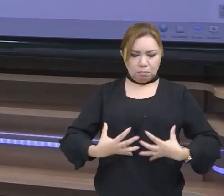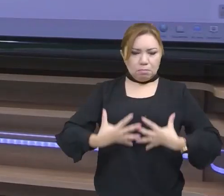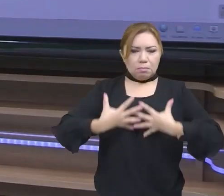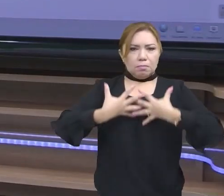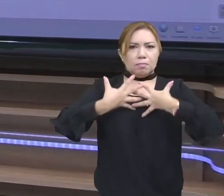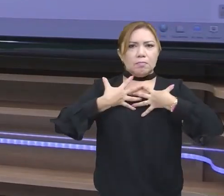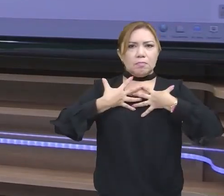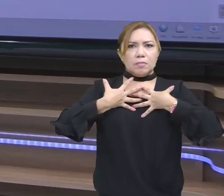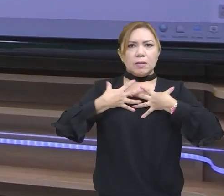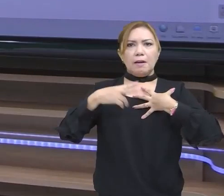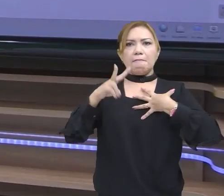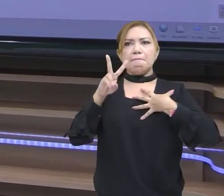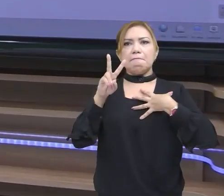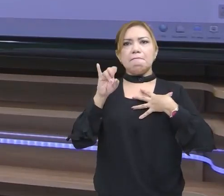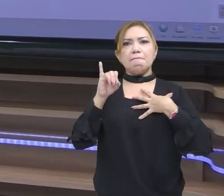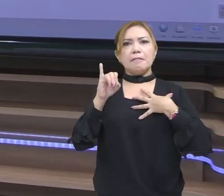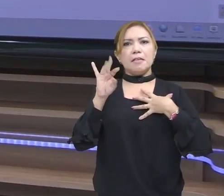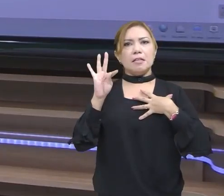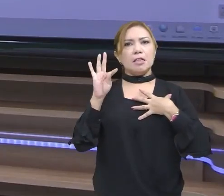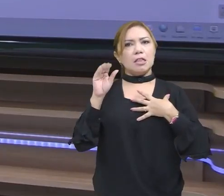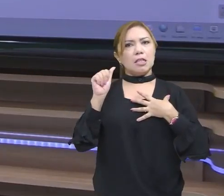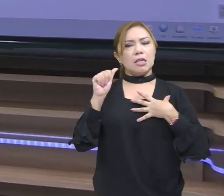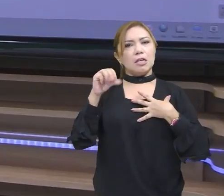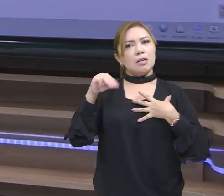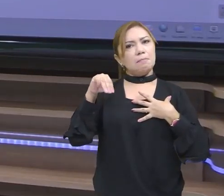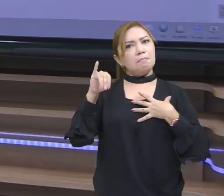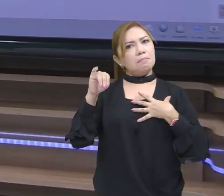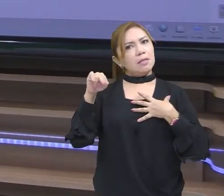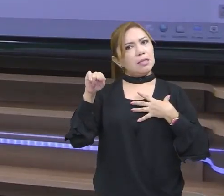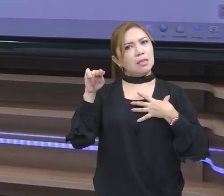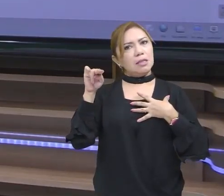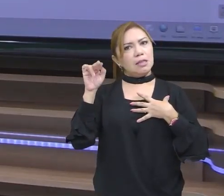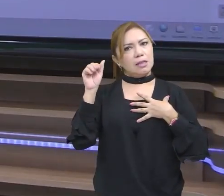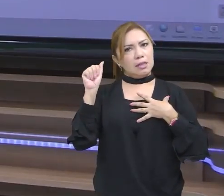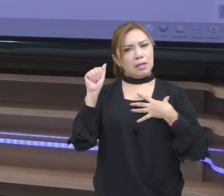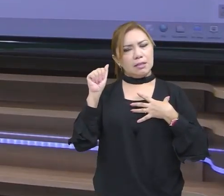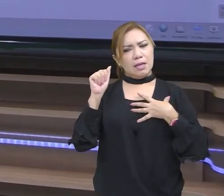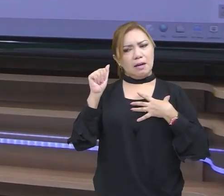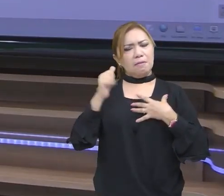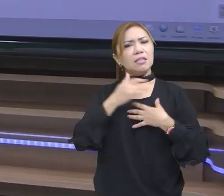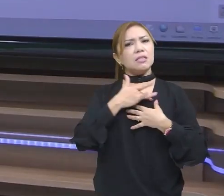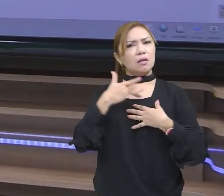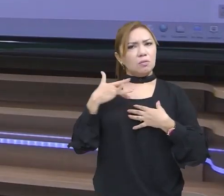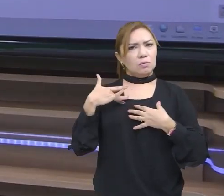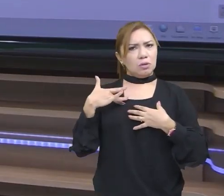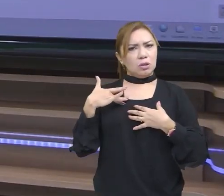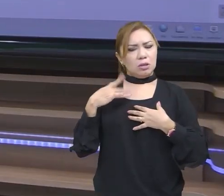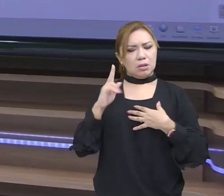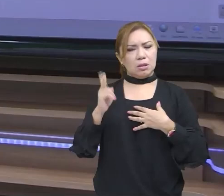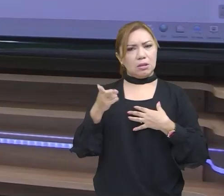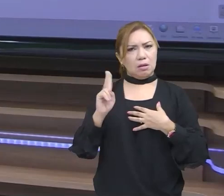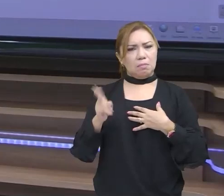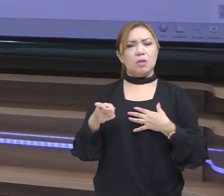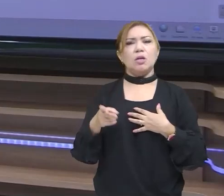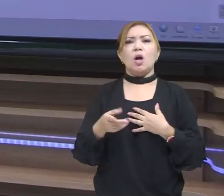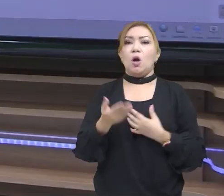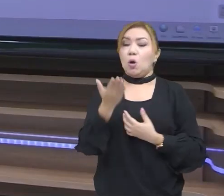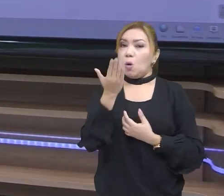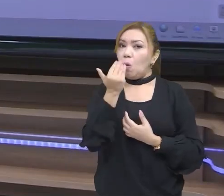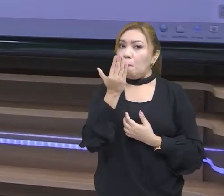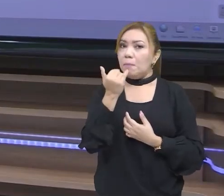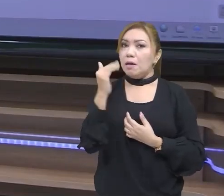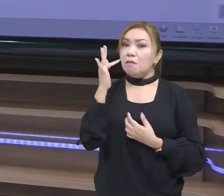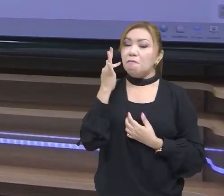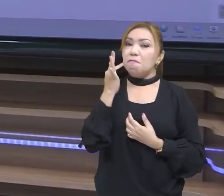para que nós possamos ficar saudáveis sempre. Então, lembrem sempre das frutas, de comer frutas.